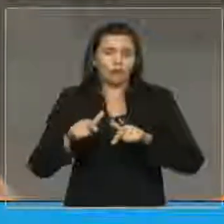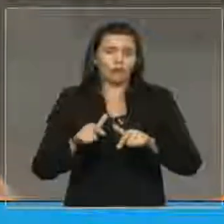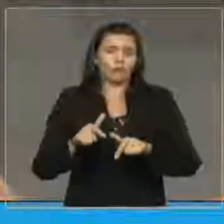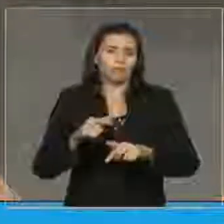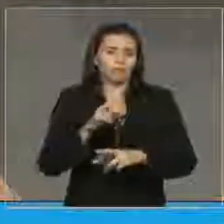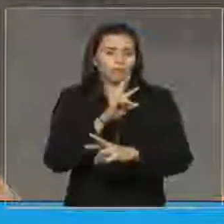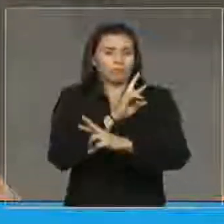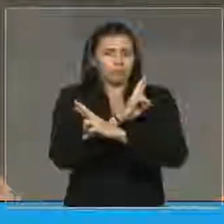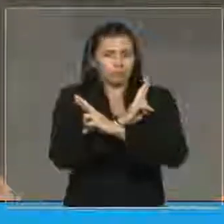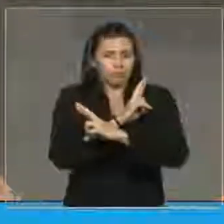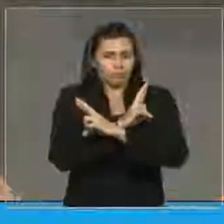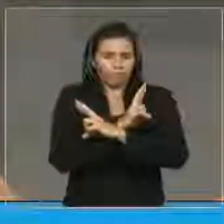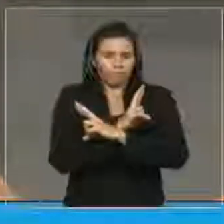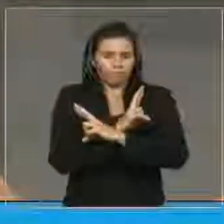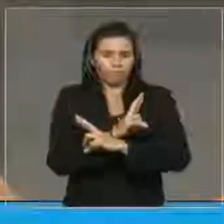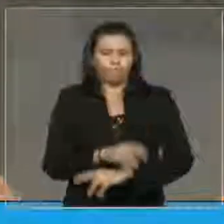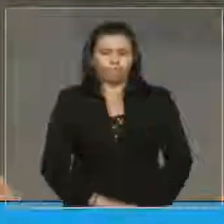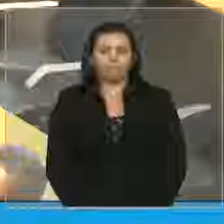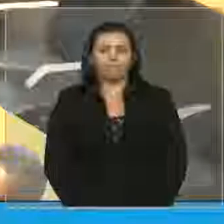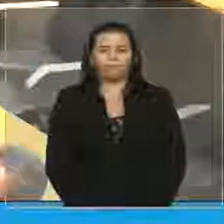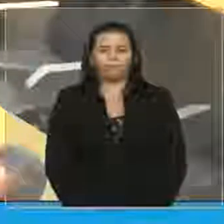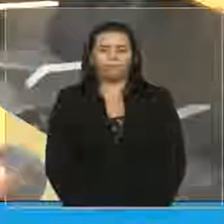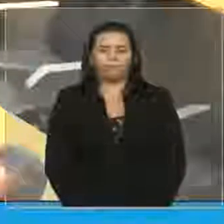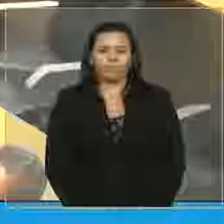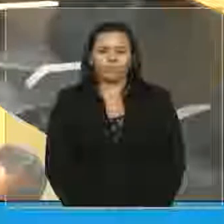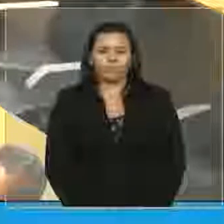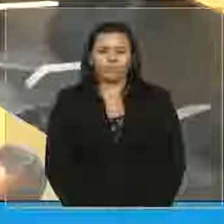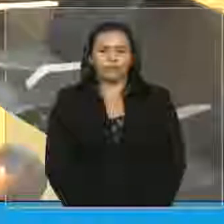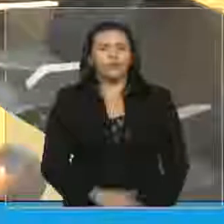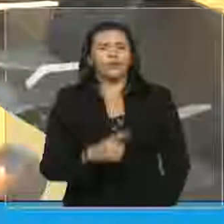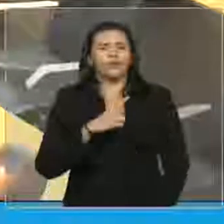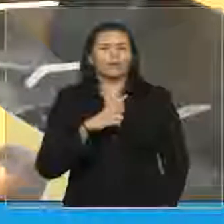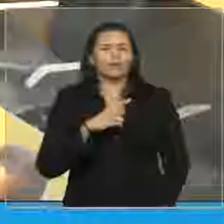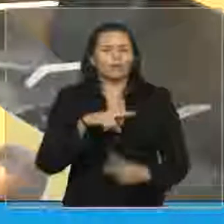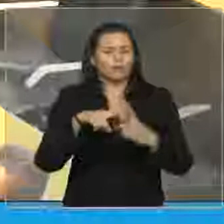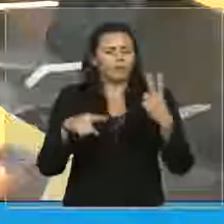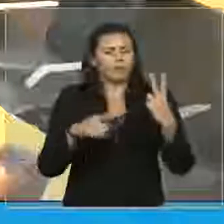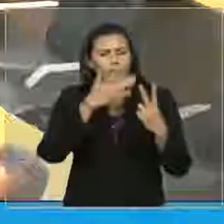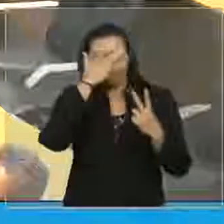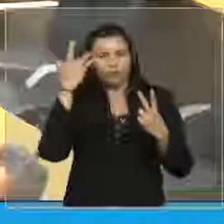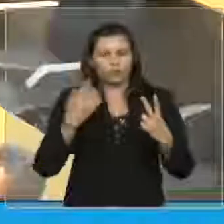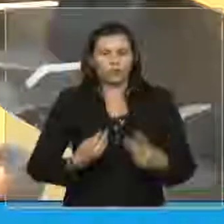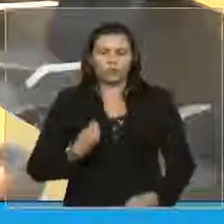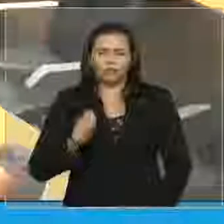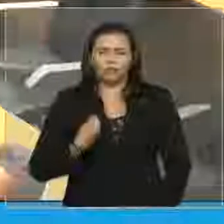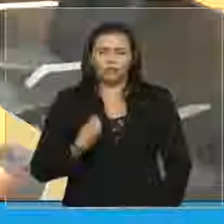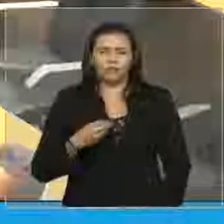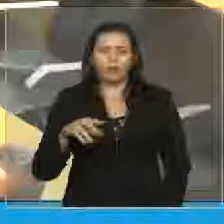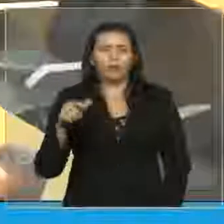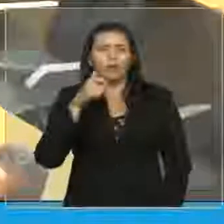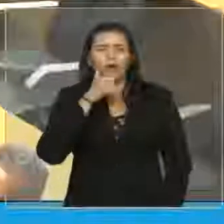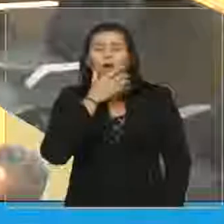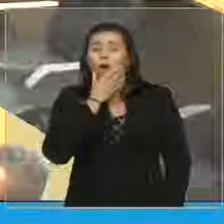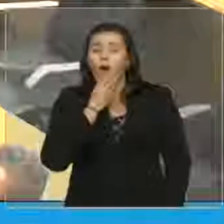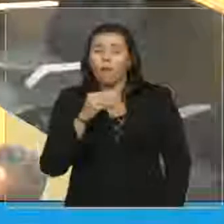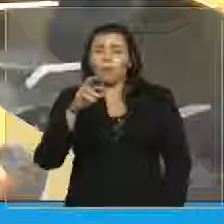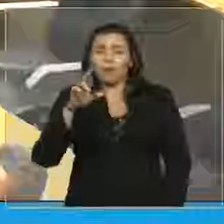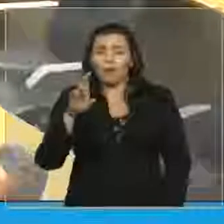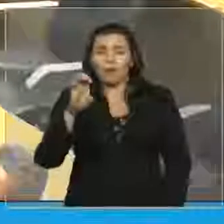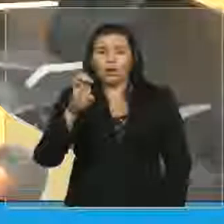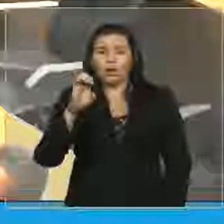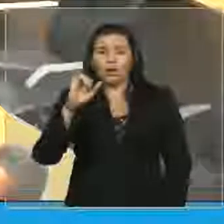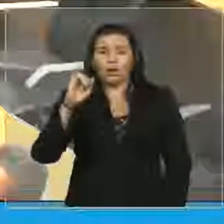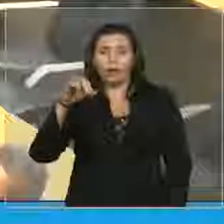E nós tínhamos, nessa homenageada, parece que nós temos duas pessoas aqui presentes, é o Reinaldo e o